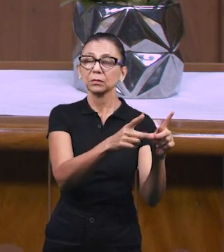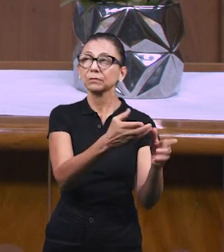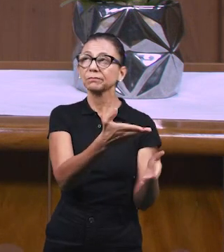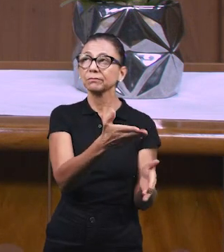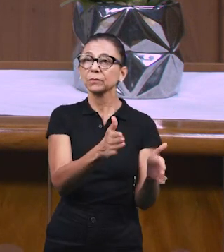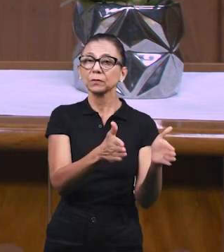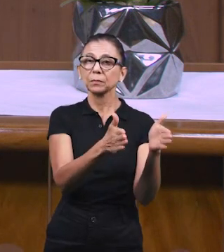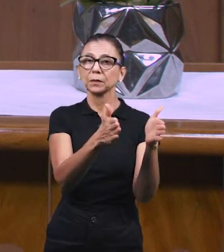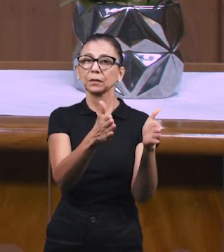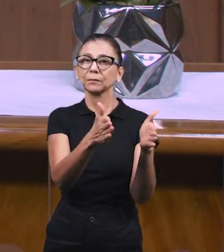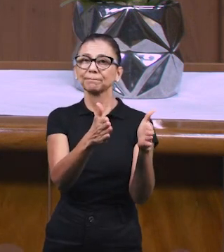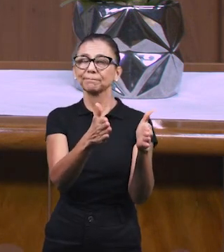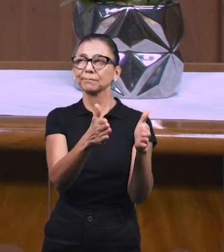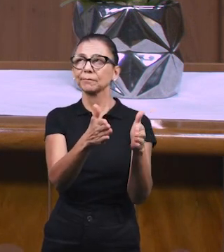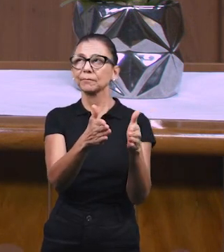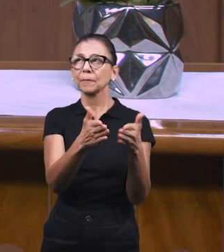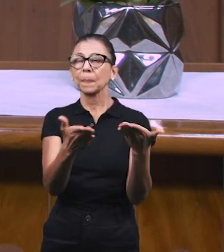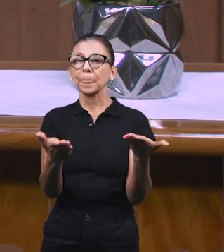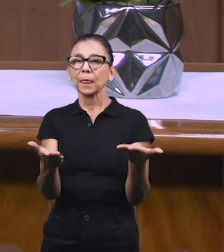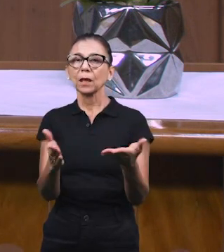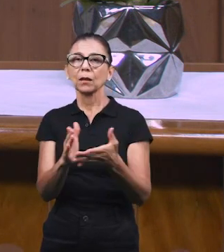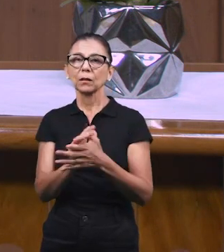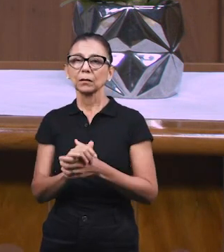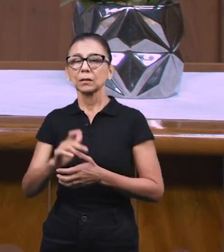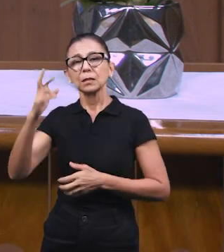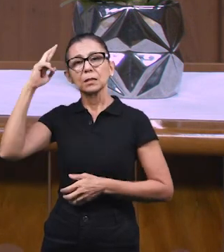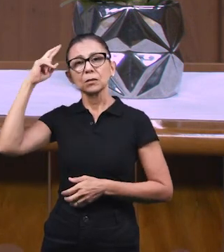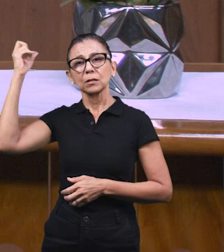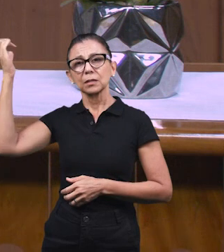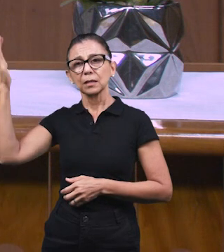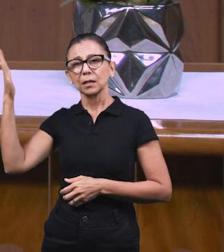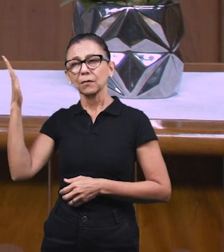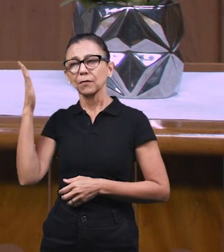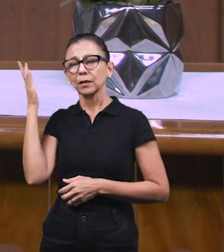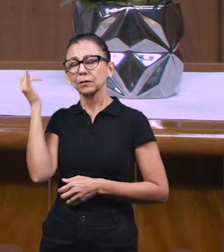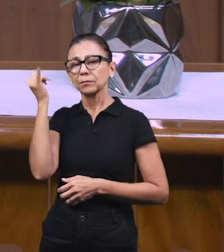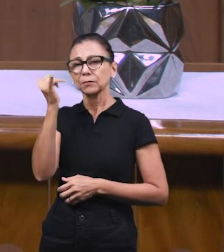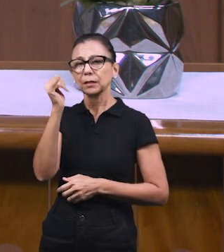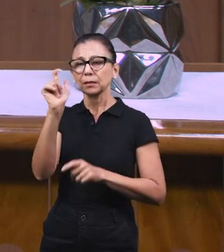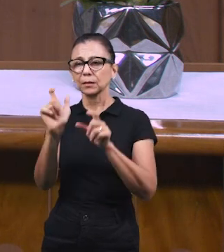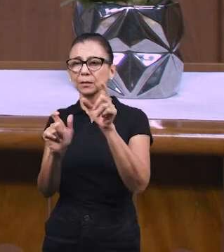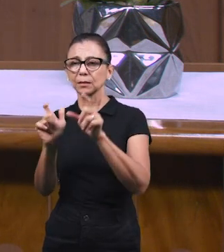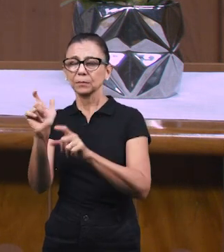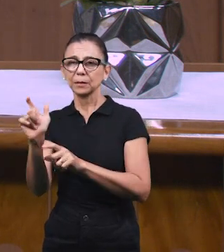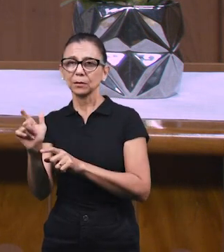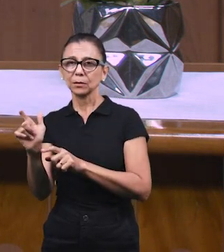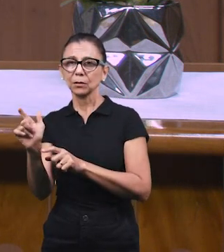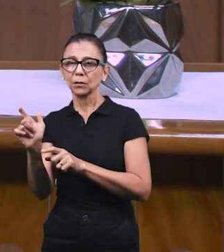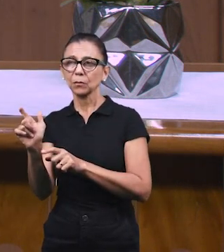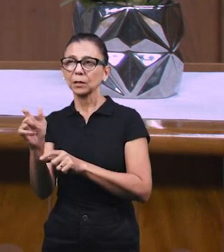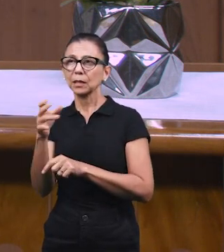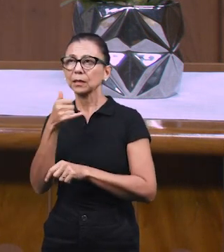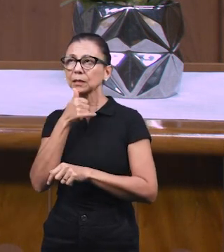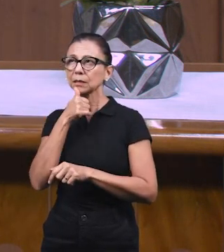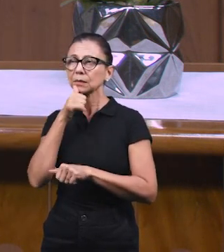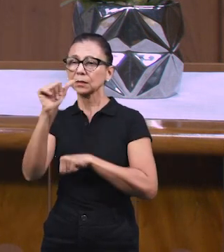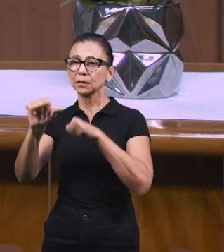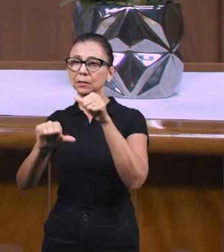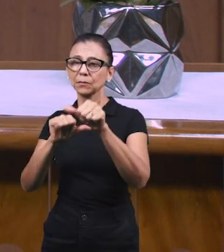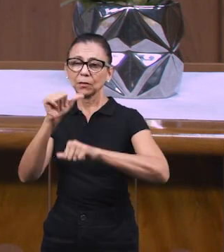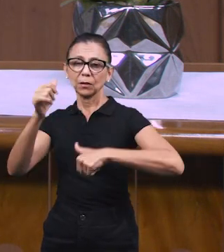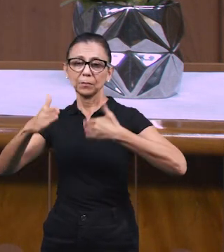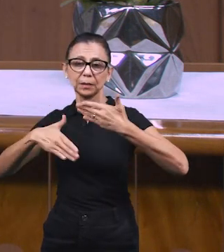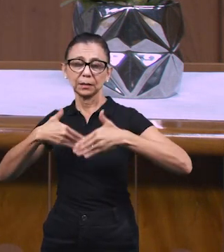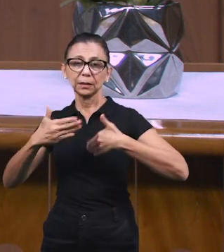noite, que o Senhor se revele a eles e dê a eles da Tua alegria, da Tua bênção, e que o